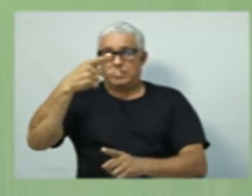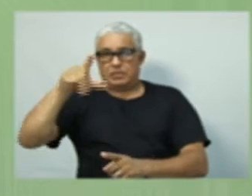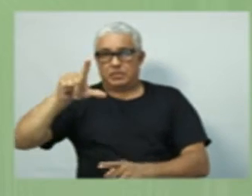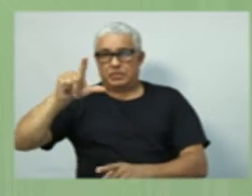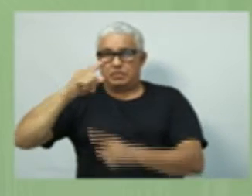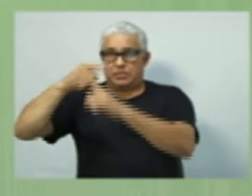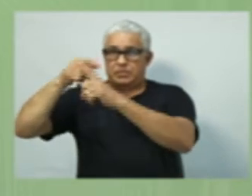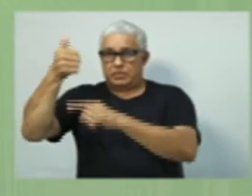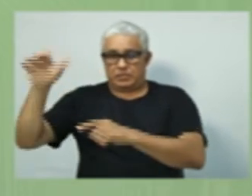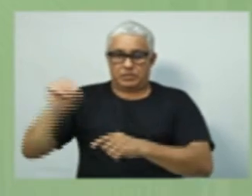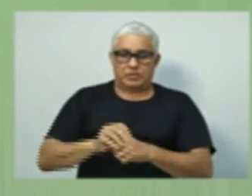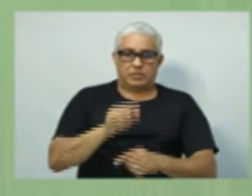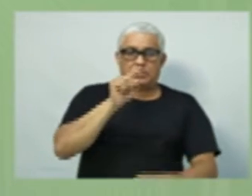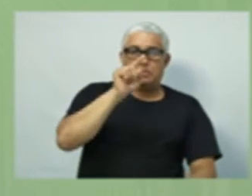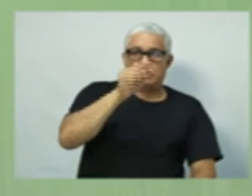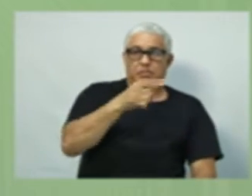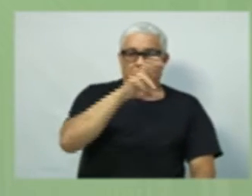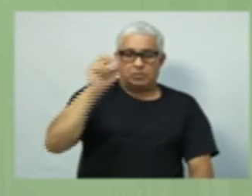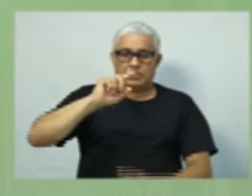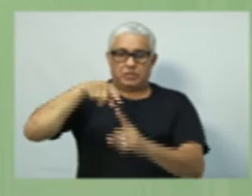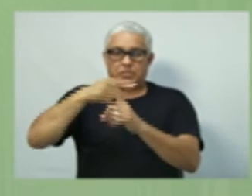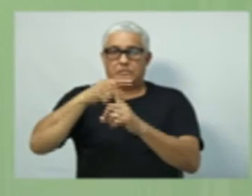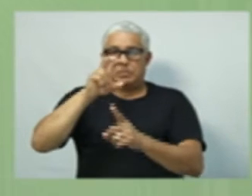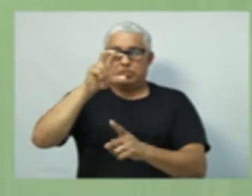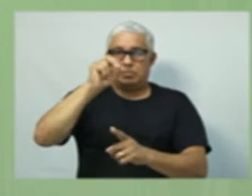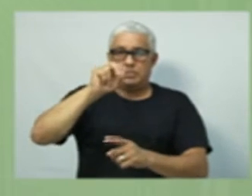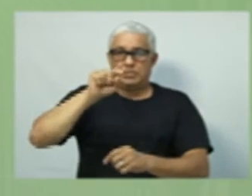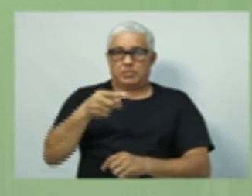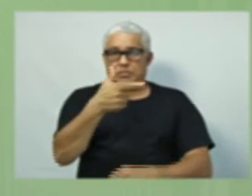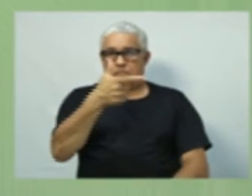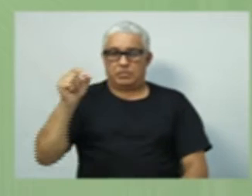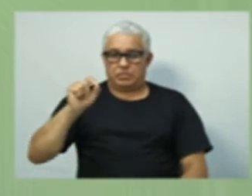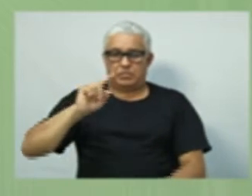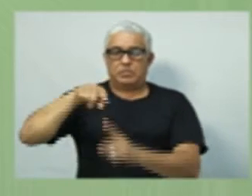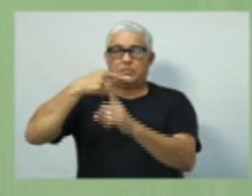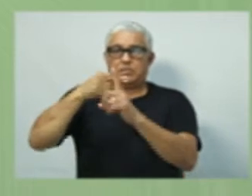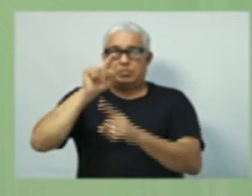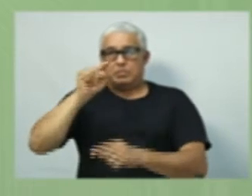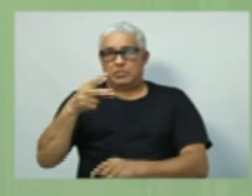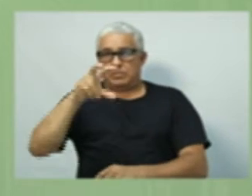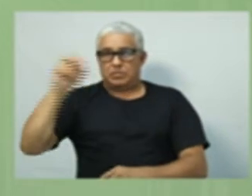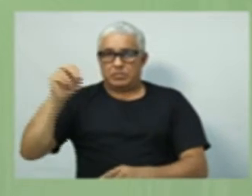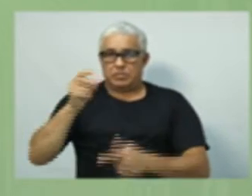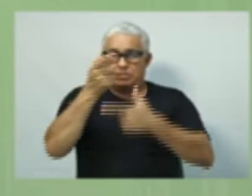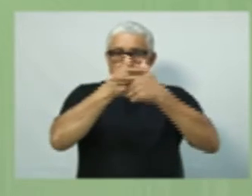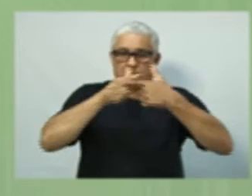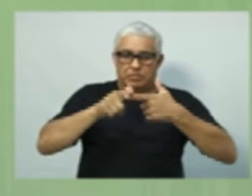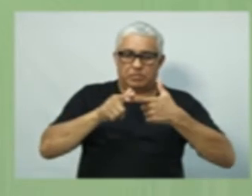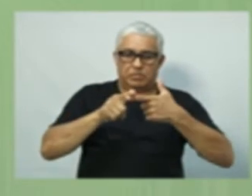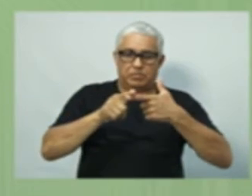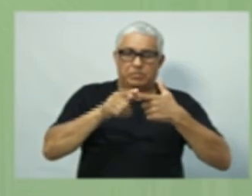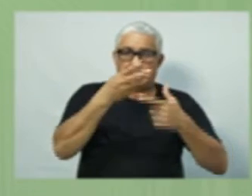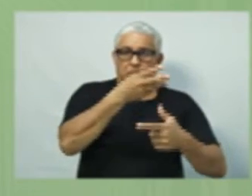e 1.500 mobilizados 50 mil e 280 gil 1.500 dividido pelo meu passivo não